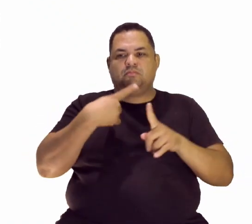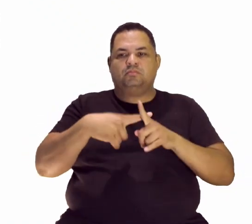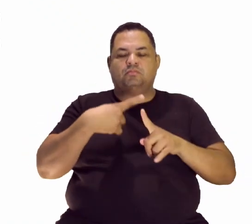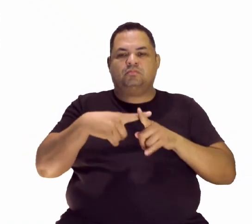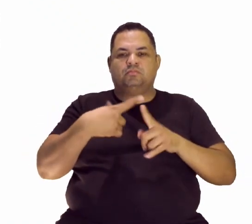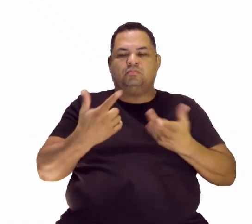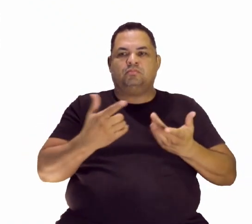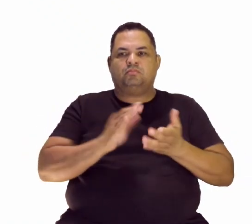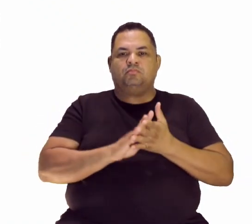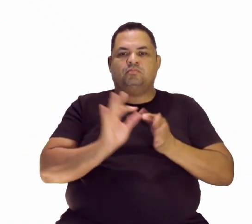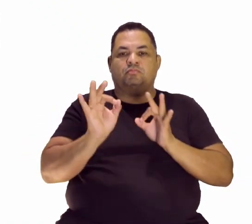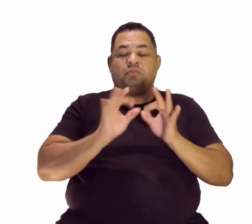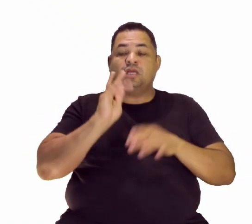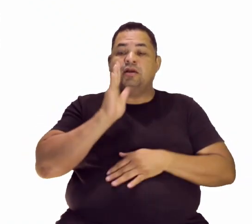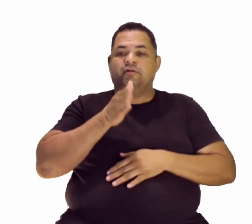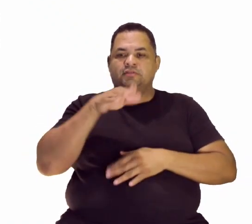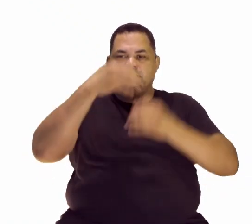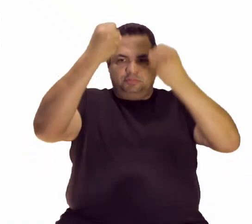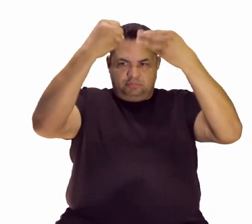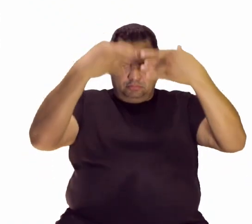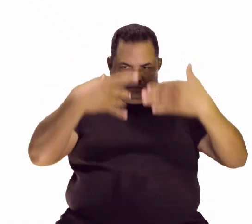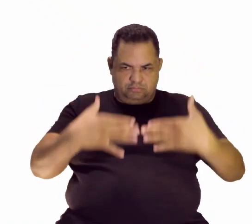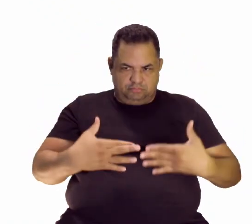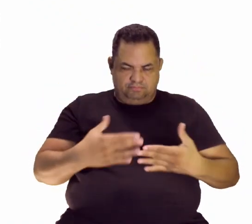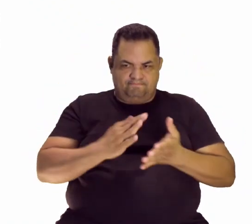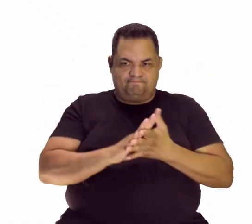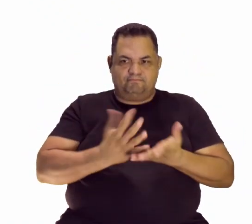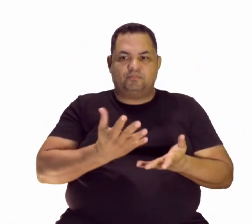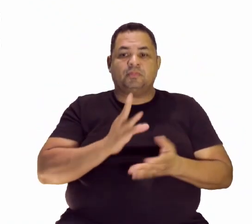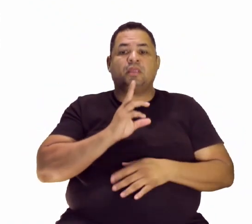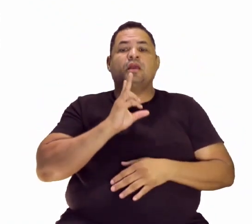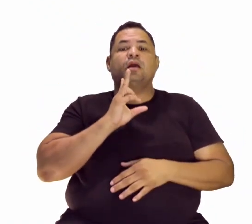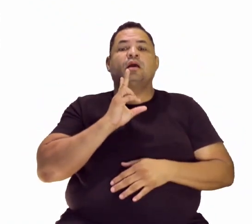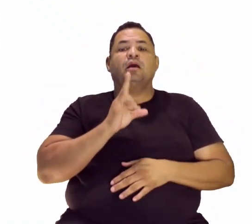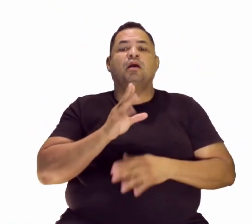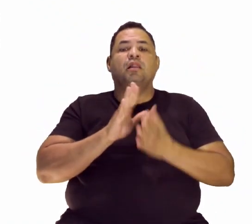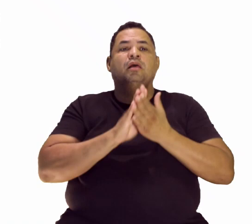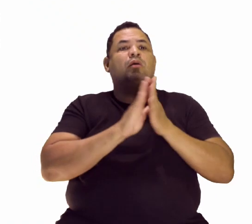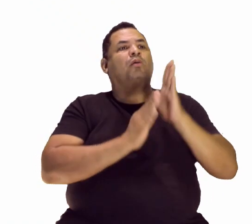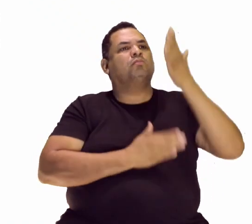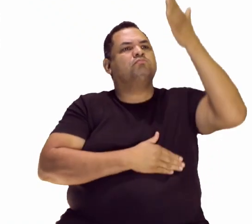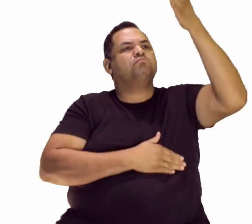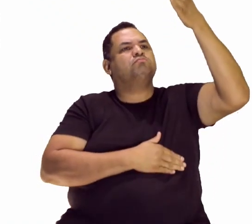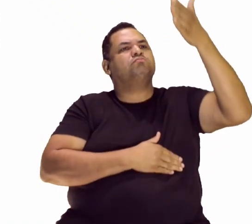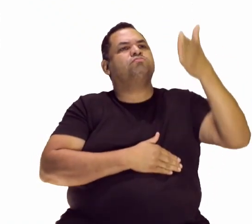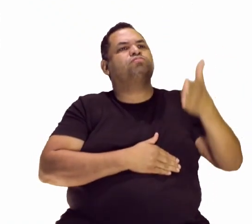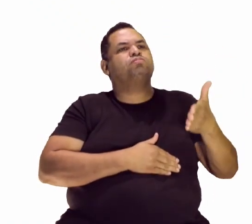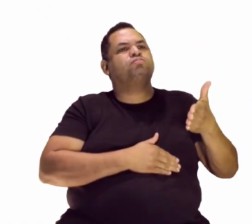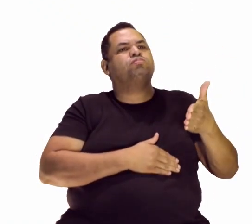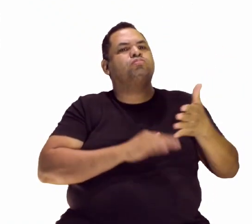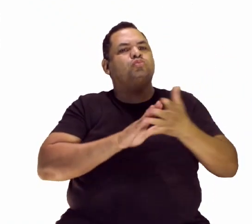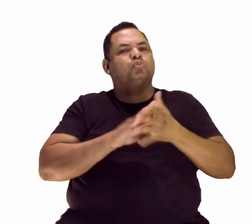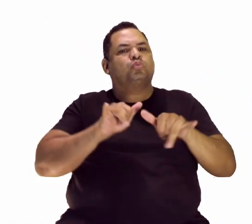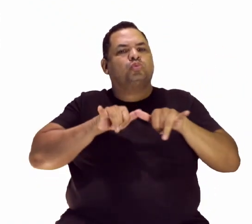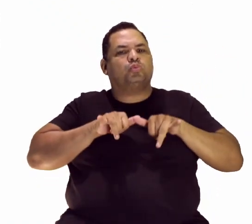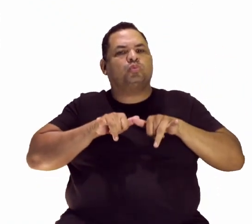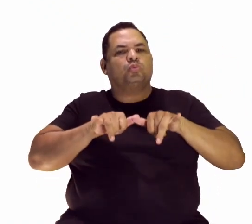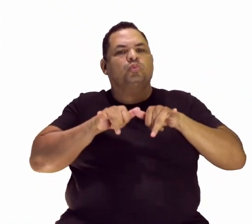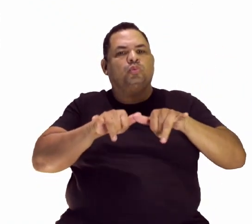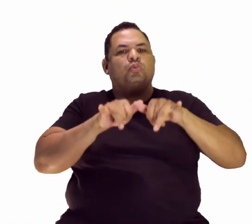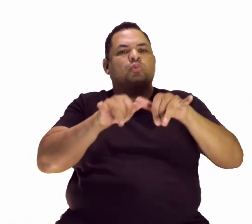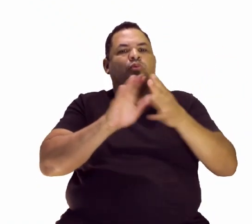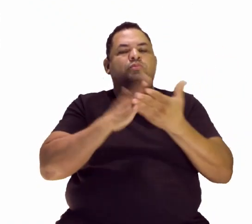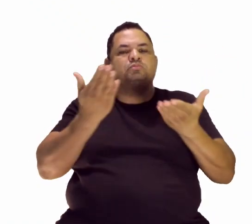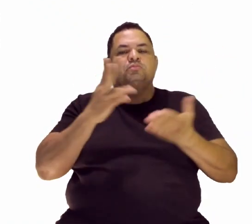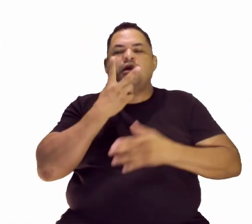tabela periódica, conforme eu falei para vocês, é como se fosse uma prateleira de supermercados. Os elementos